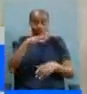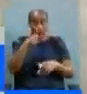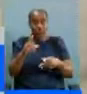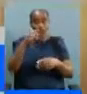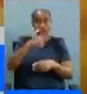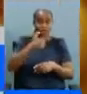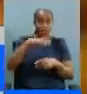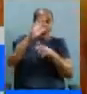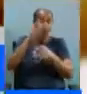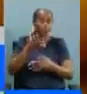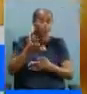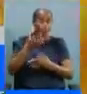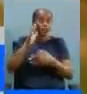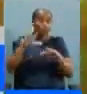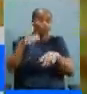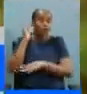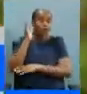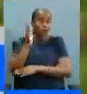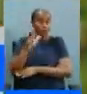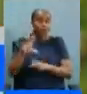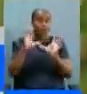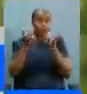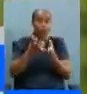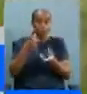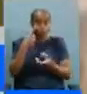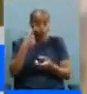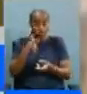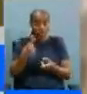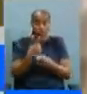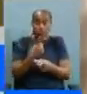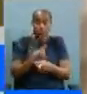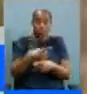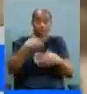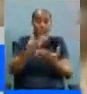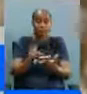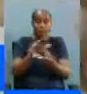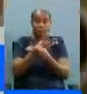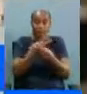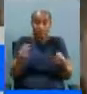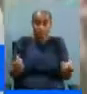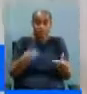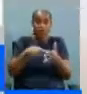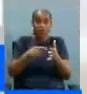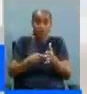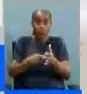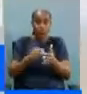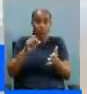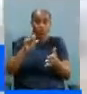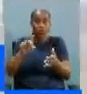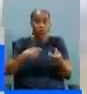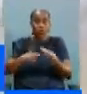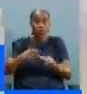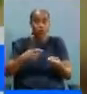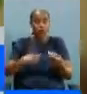Fórum Global para a Agricultura e Alimentação foi justamente conhecer alguns produtos e apresentar soluções tecnológicas para o agronegócio,